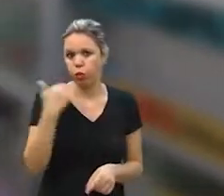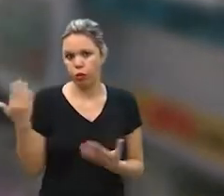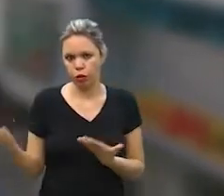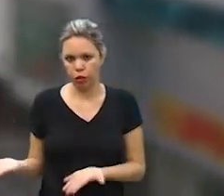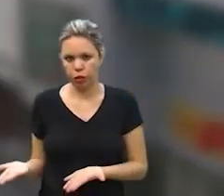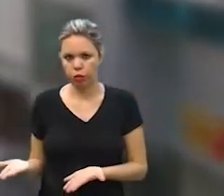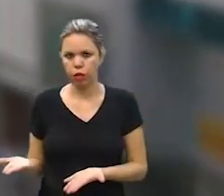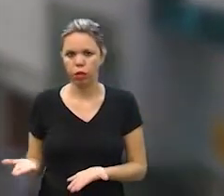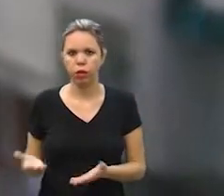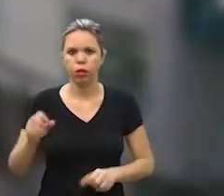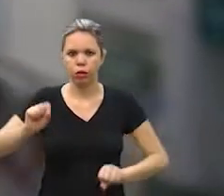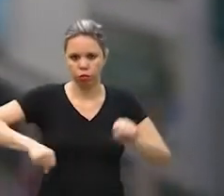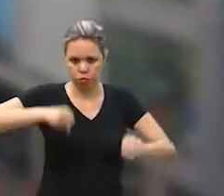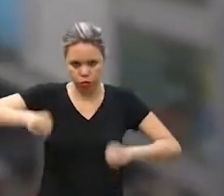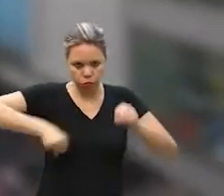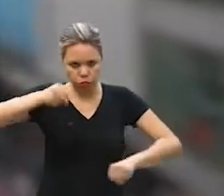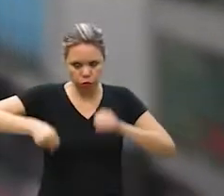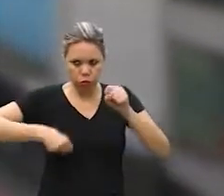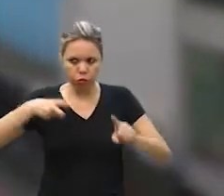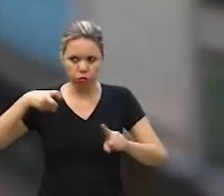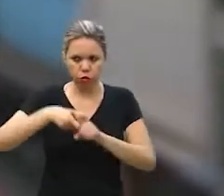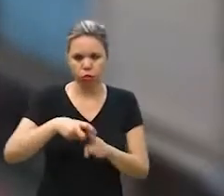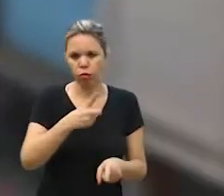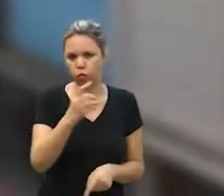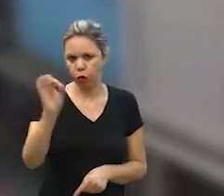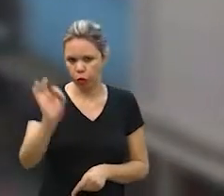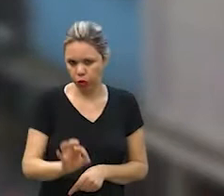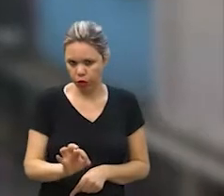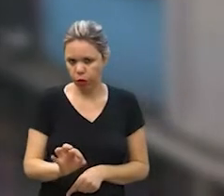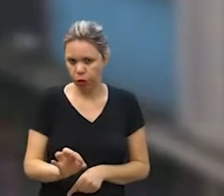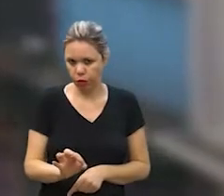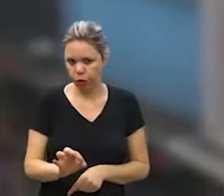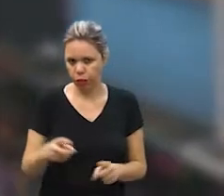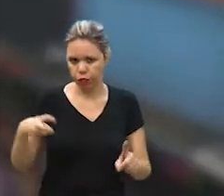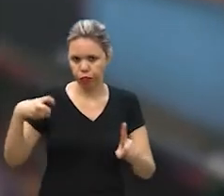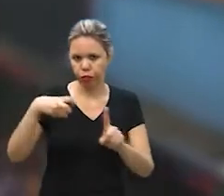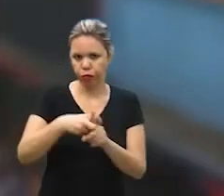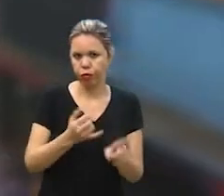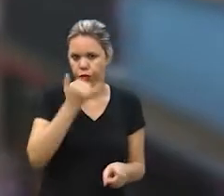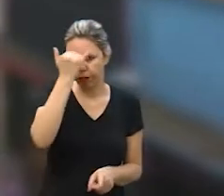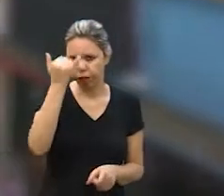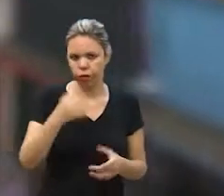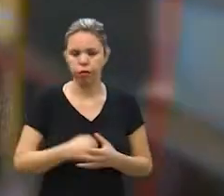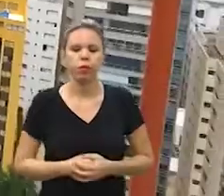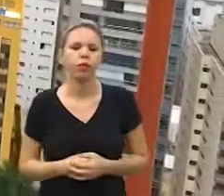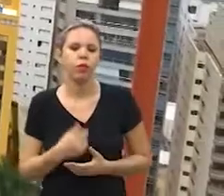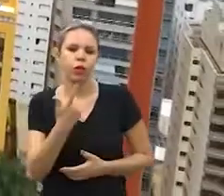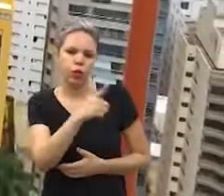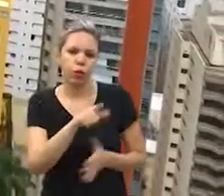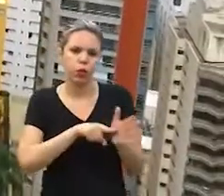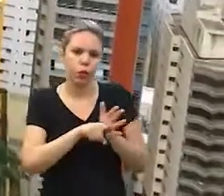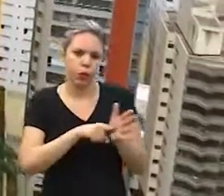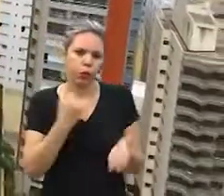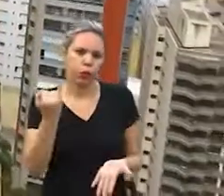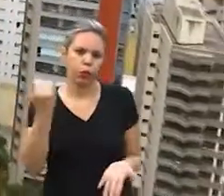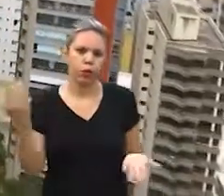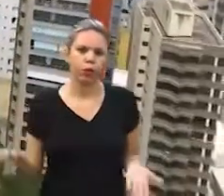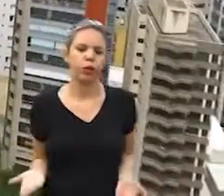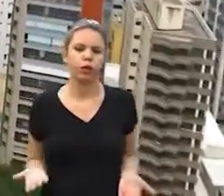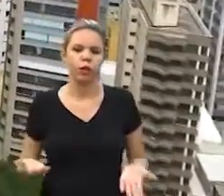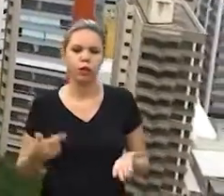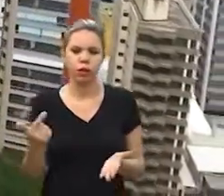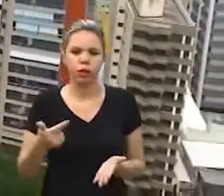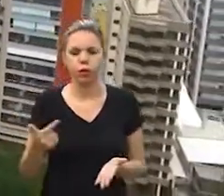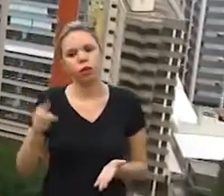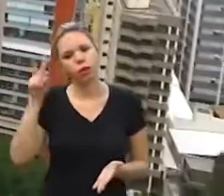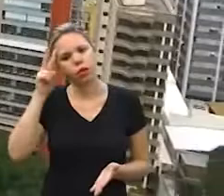com mortes. E ciclistas foram vitimados em 10% dos acidentes fatais. Outro dado importante,